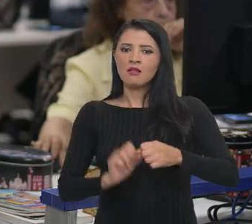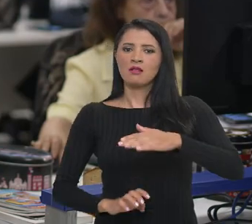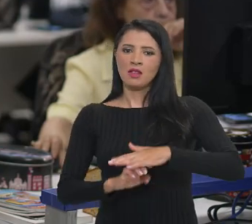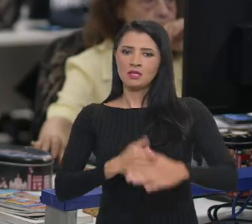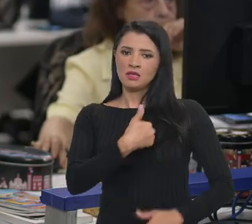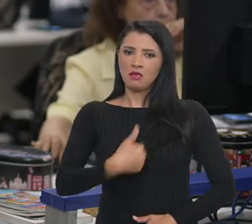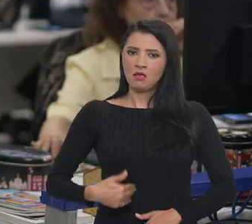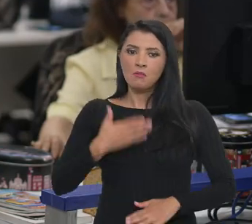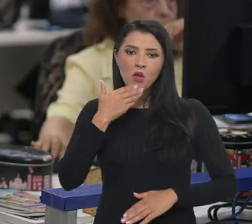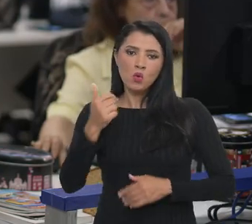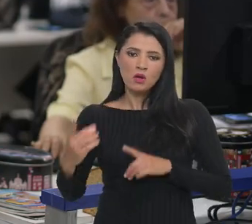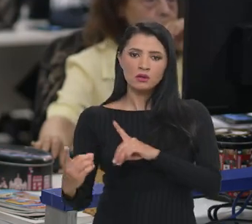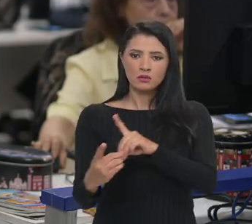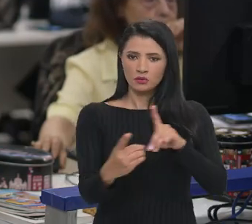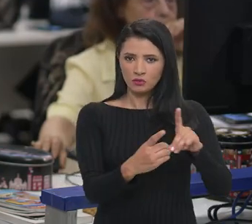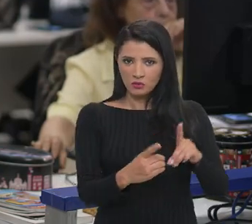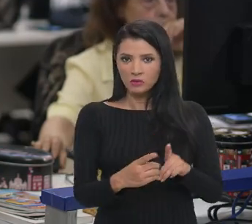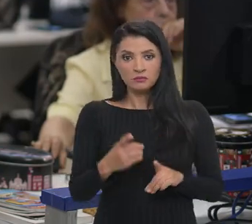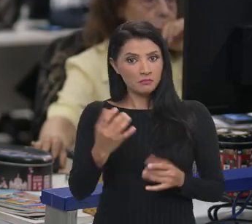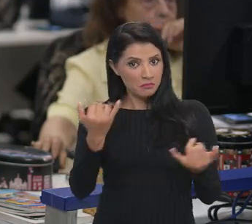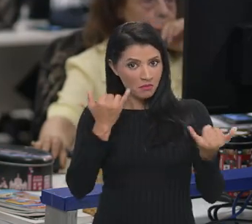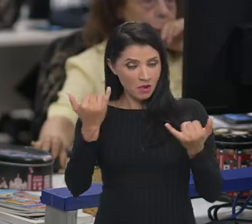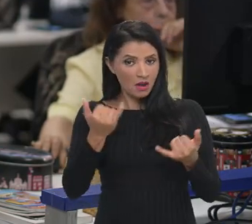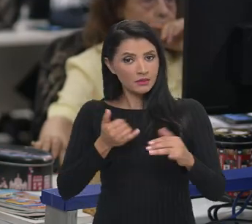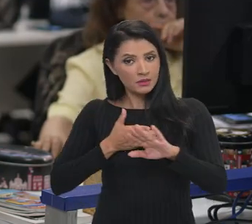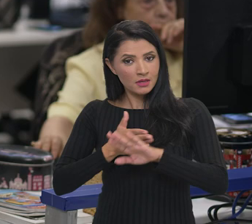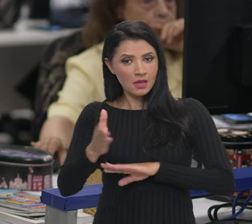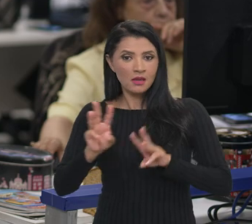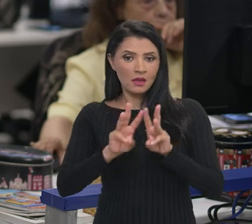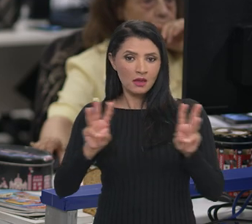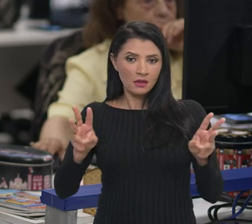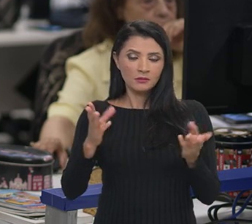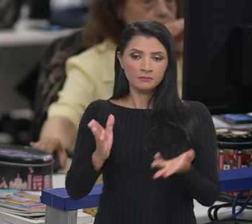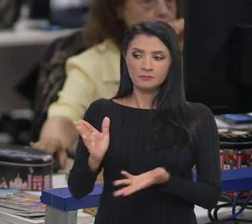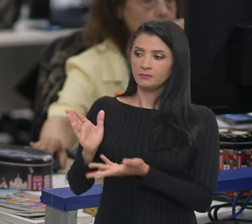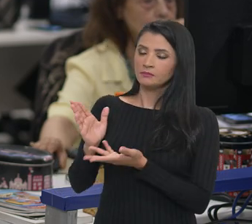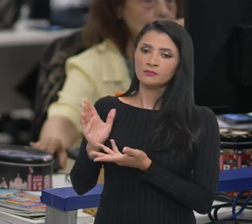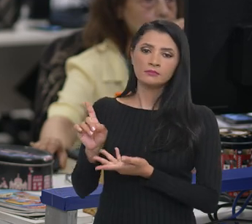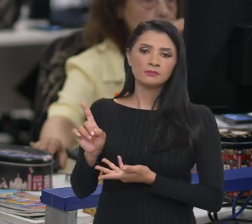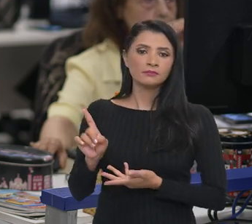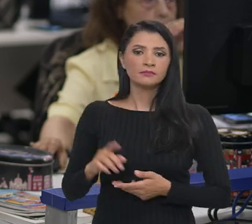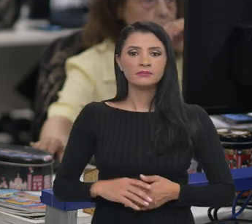Estado e também melhorar o atendimento à população. Para saber mais, acesse